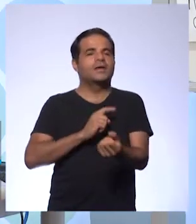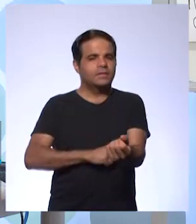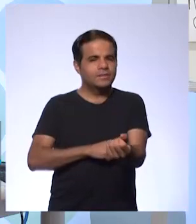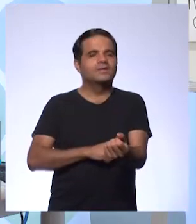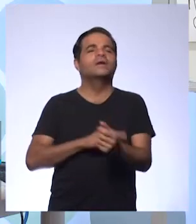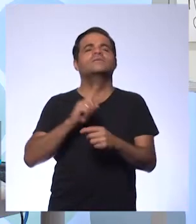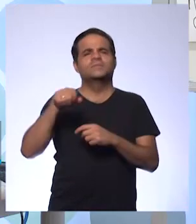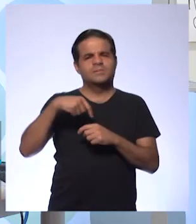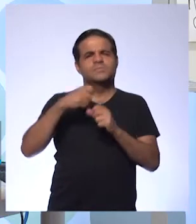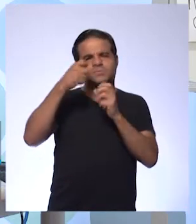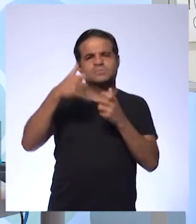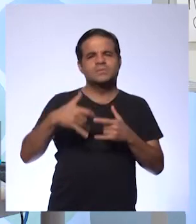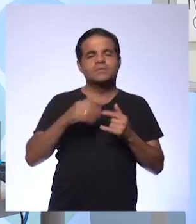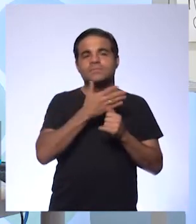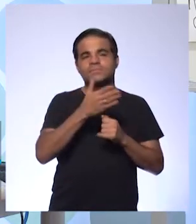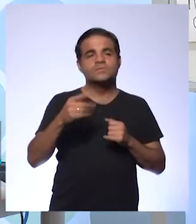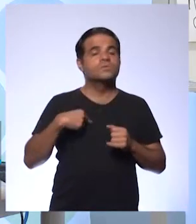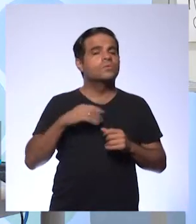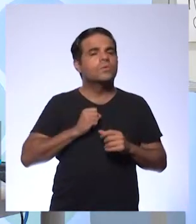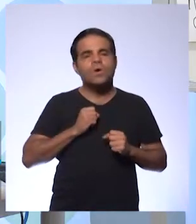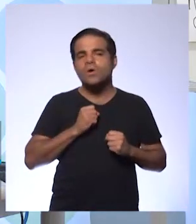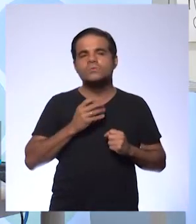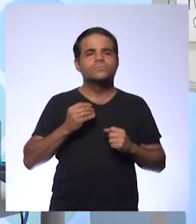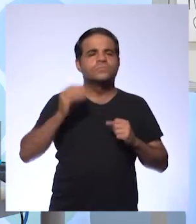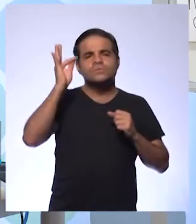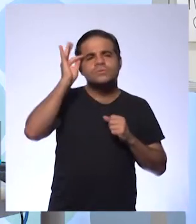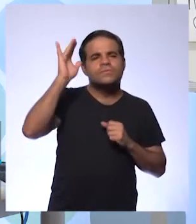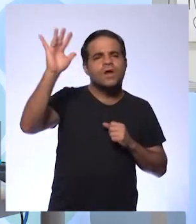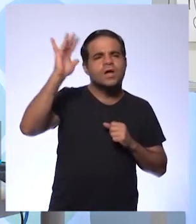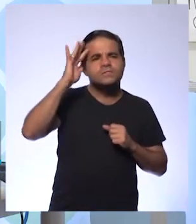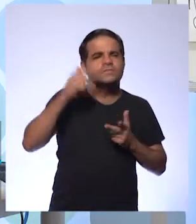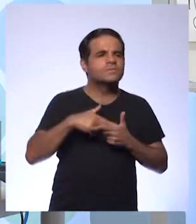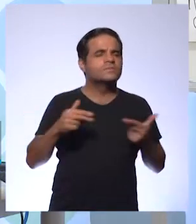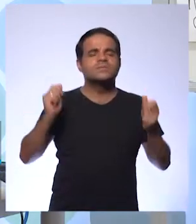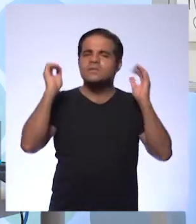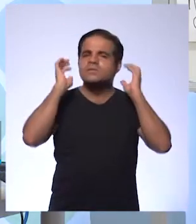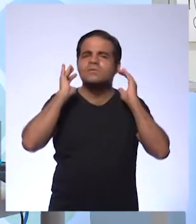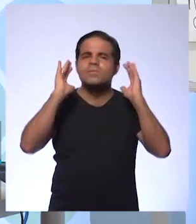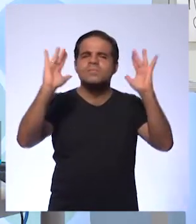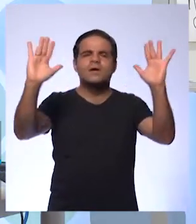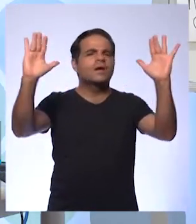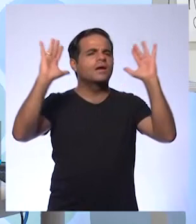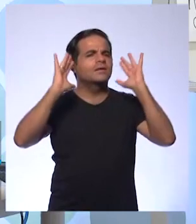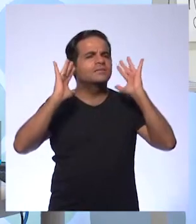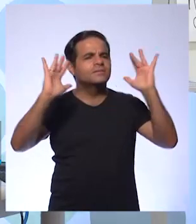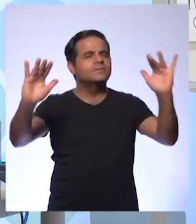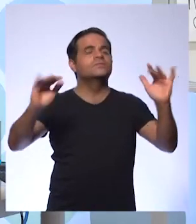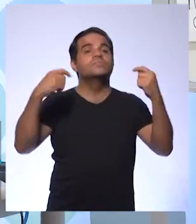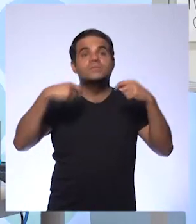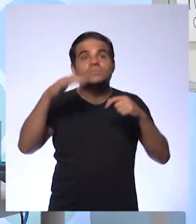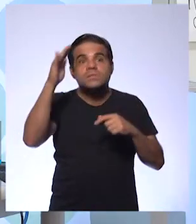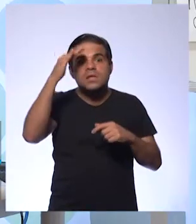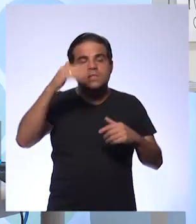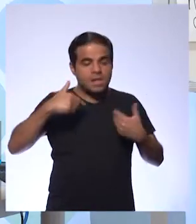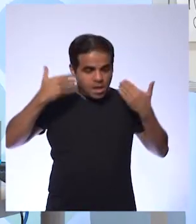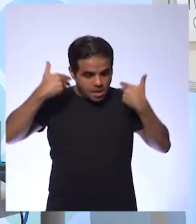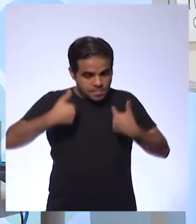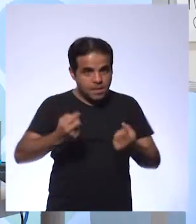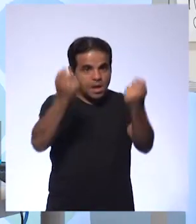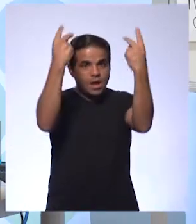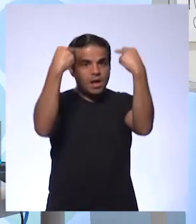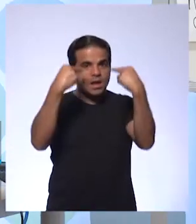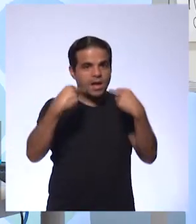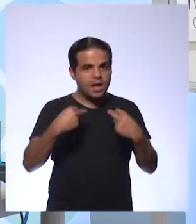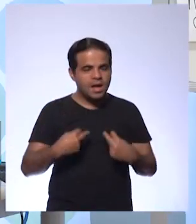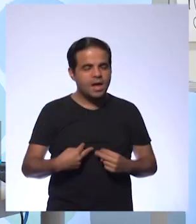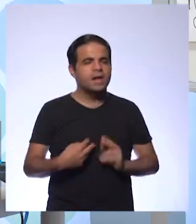mas eu sou uma pessoa que gosto muito de filosofia e tal, e eu penso muito nisso. Eu tenho que entender a mim, olhar para dentro